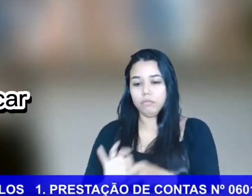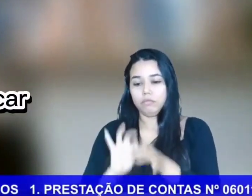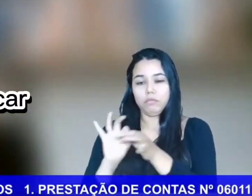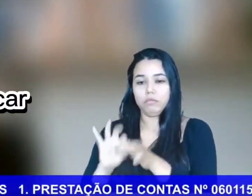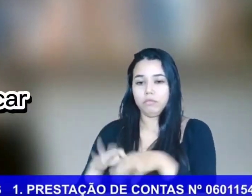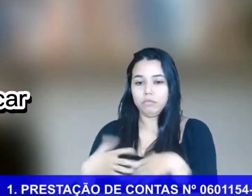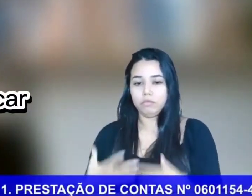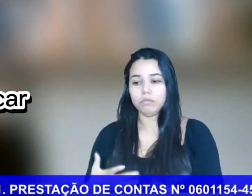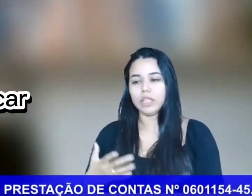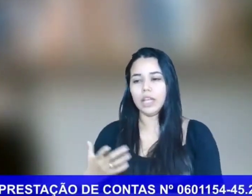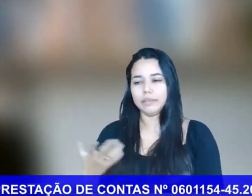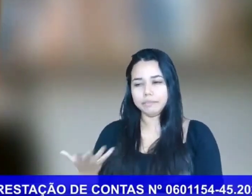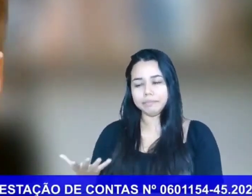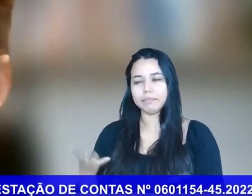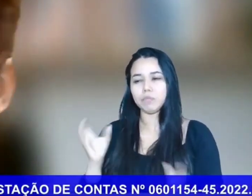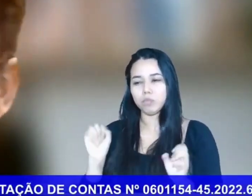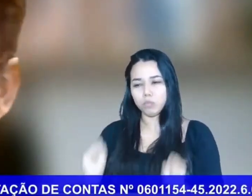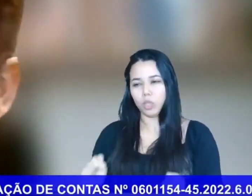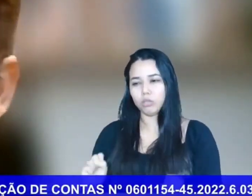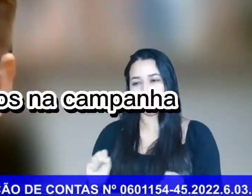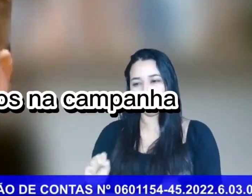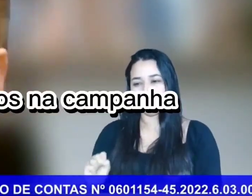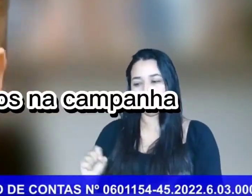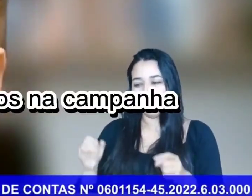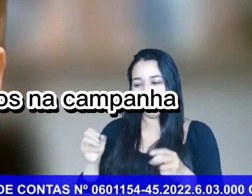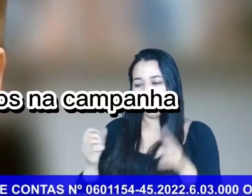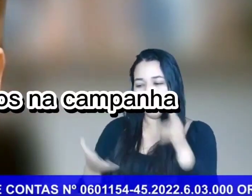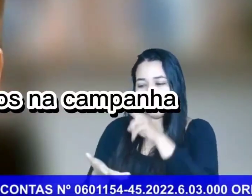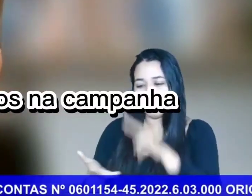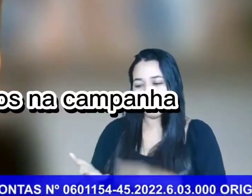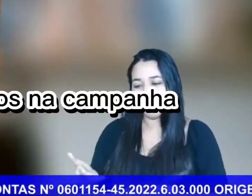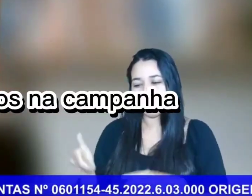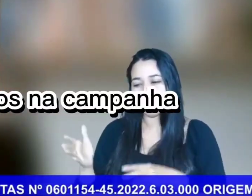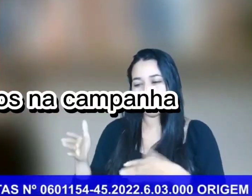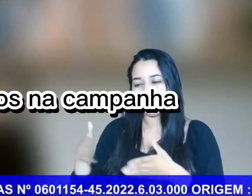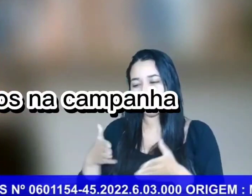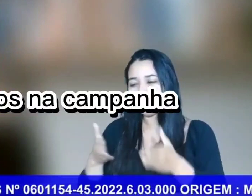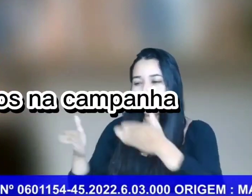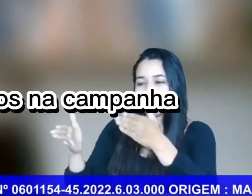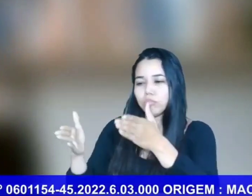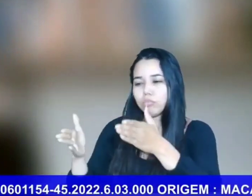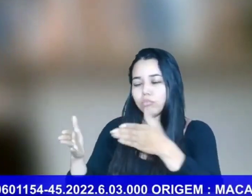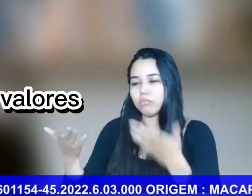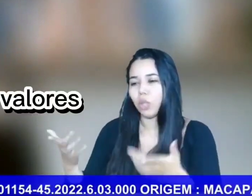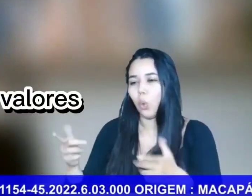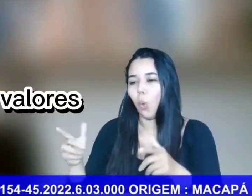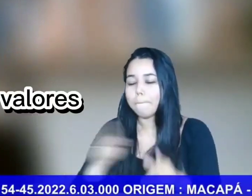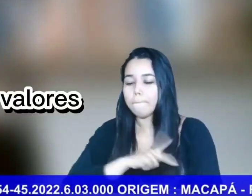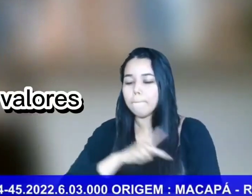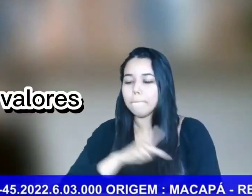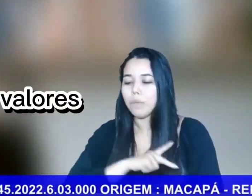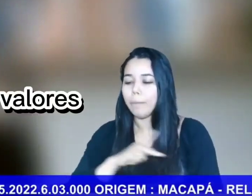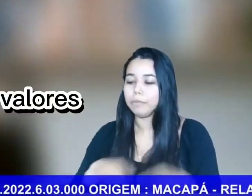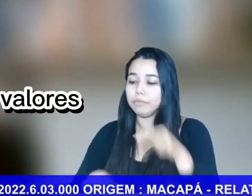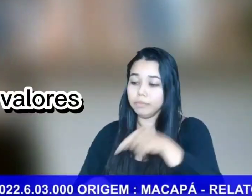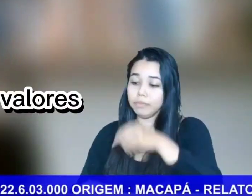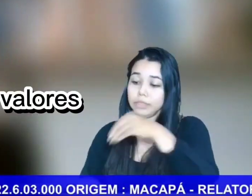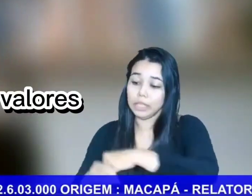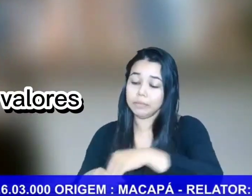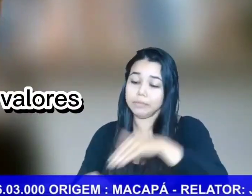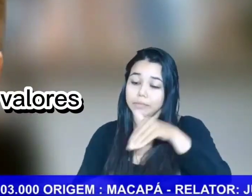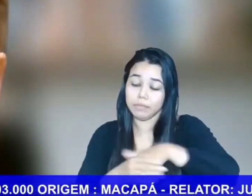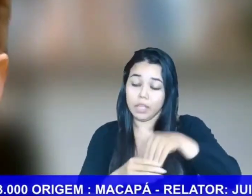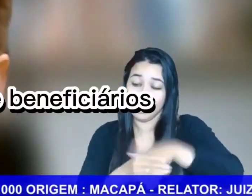foi possível identificar o percurso dos recursos públicos empregados na campanha, inclusive os